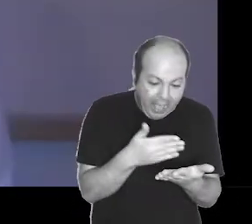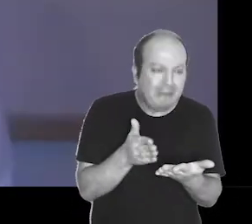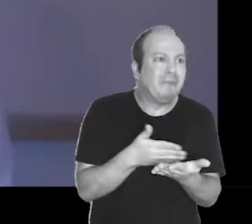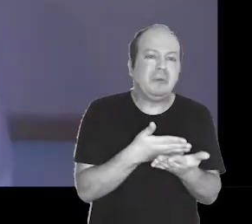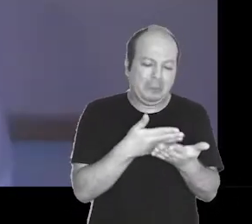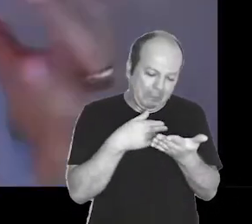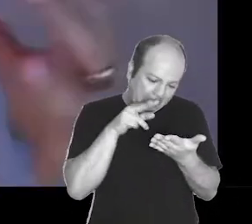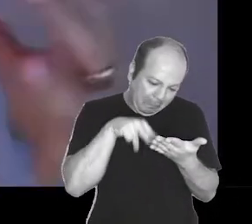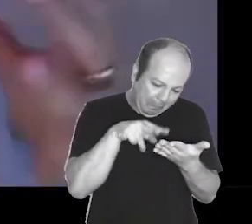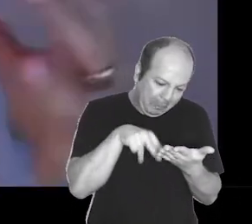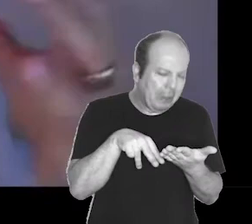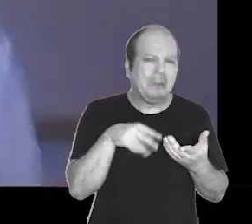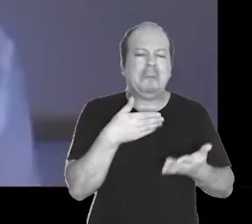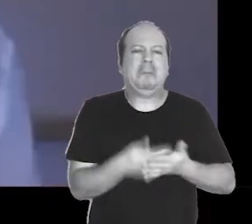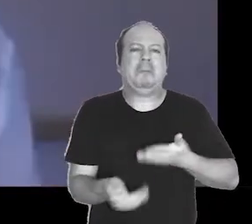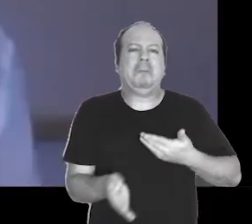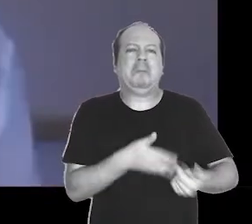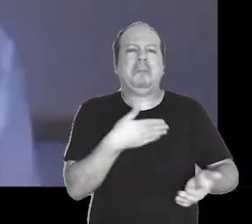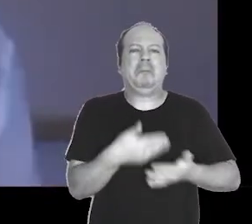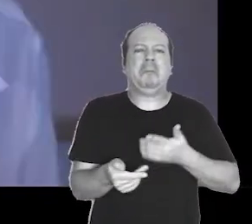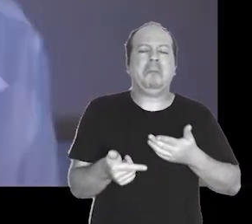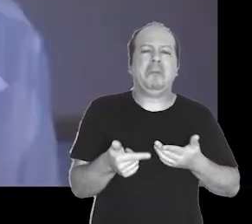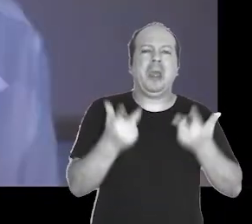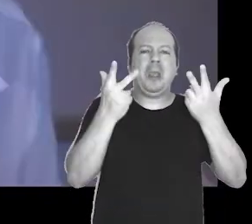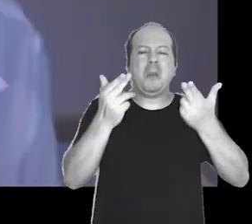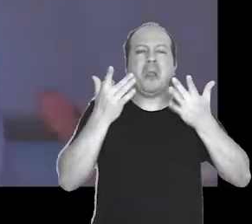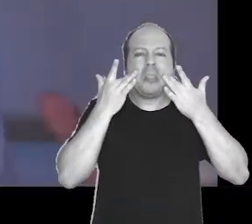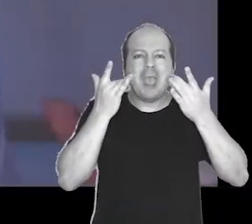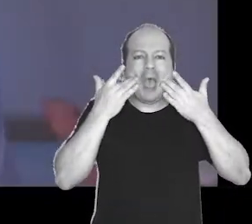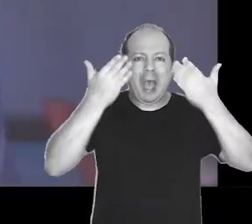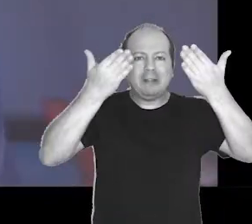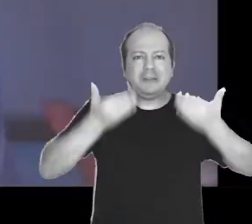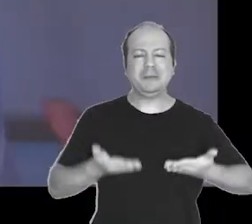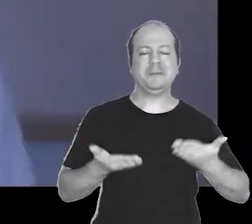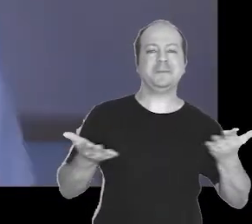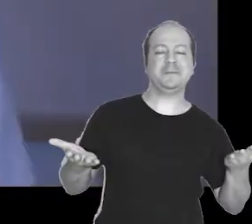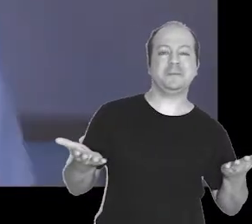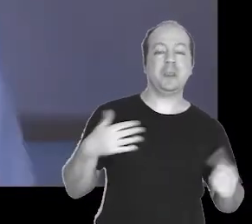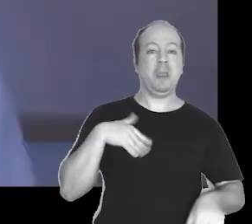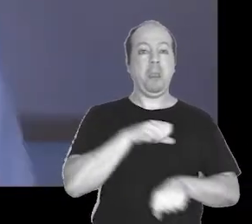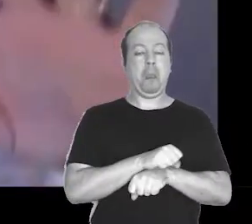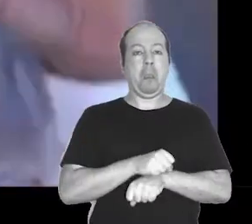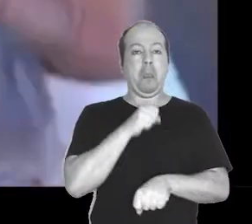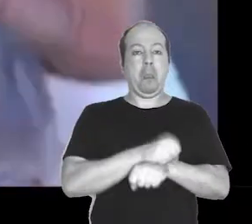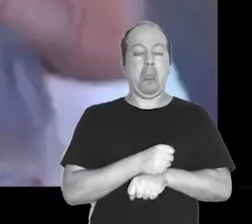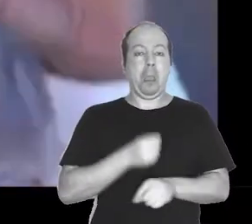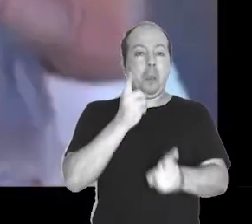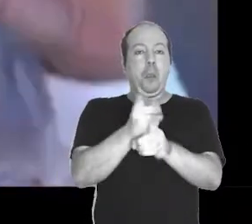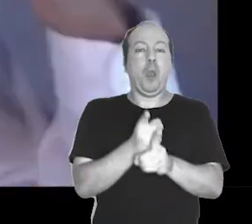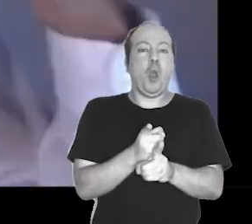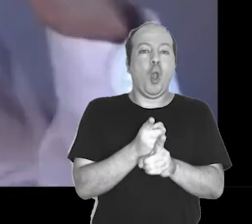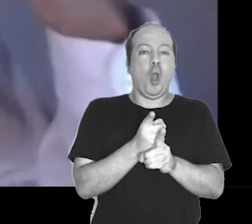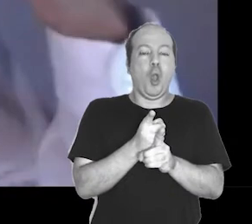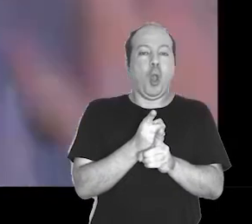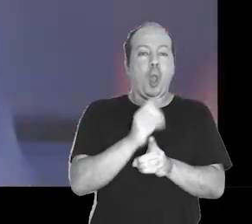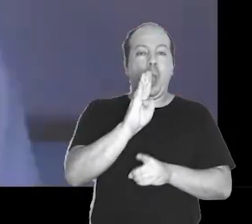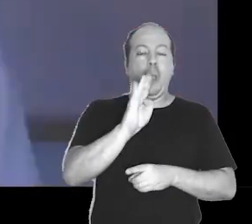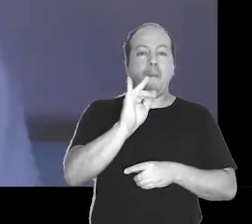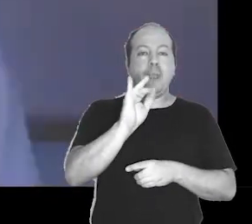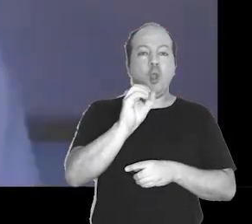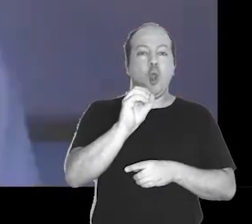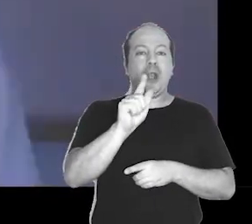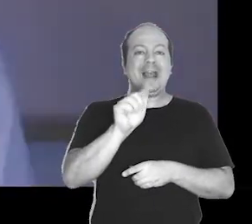sairmos deste teatro. Nem esperem achar qualquer resquício biográfico